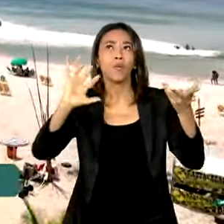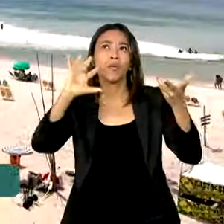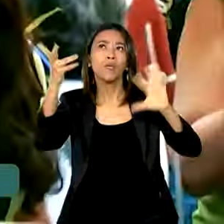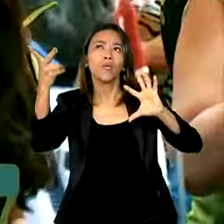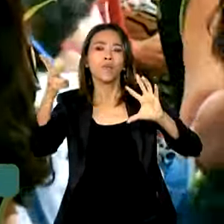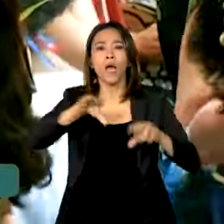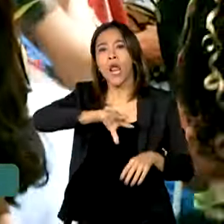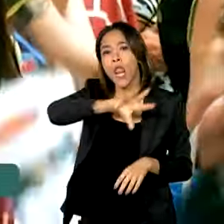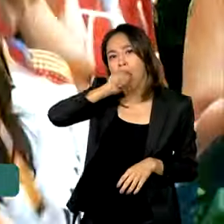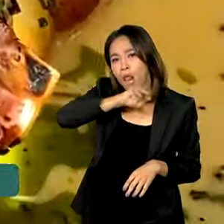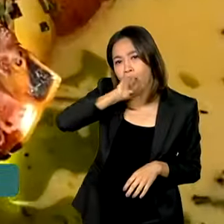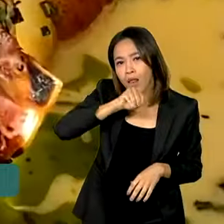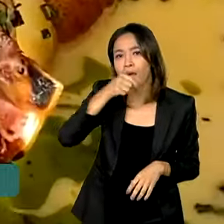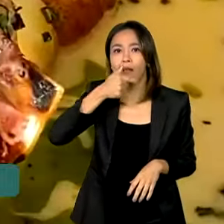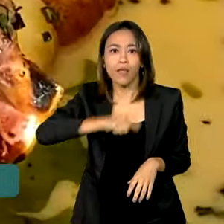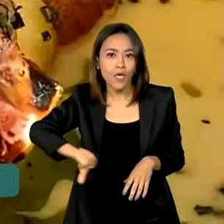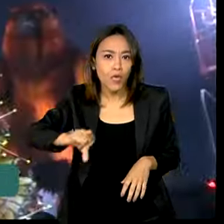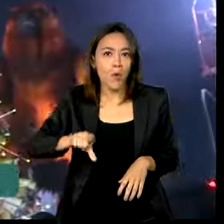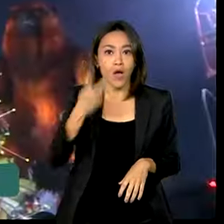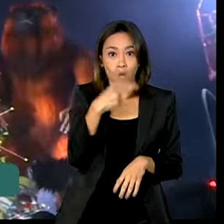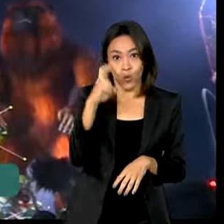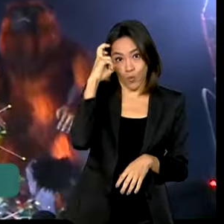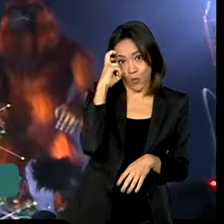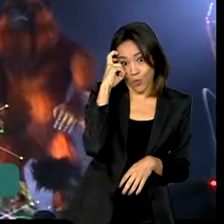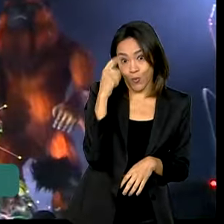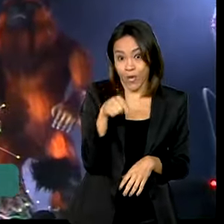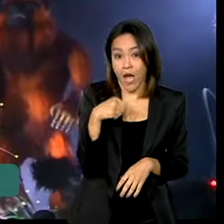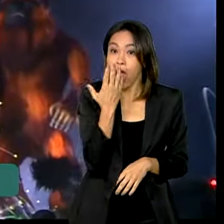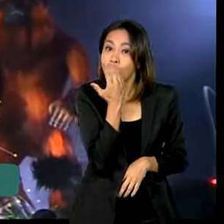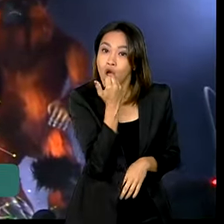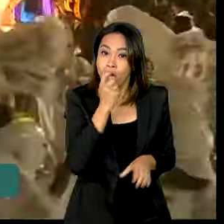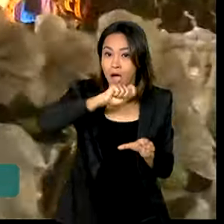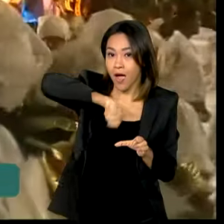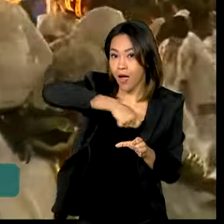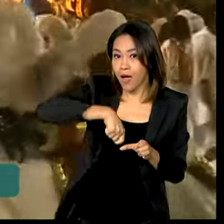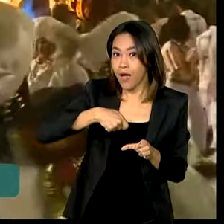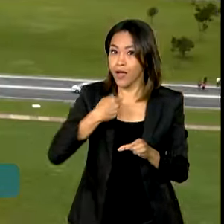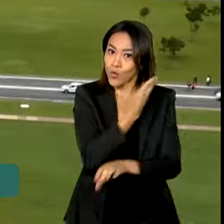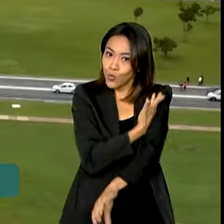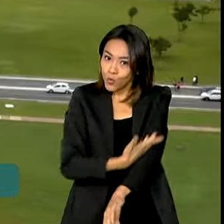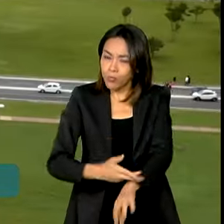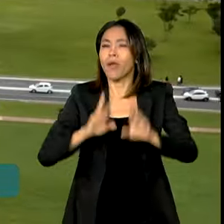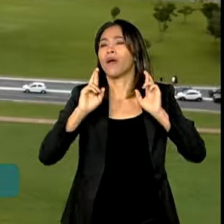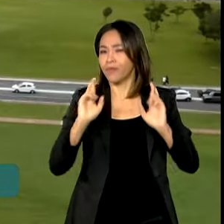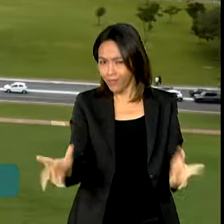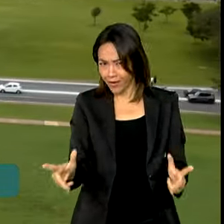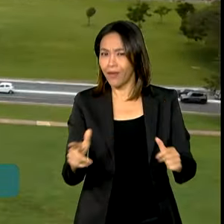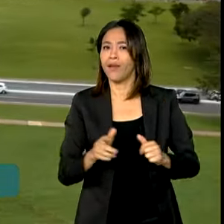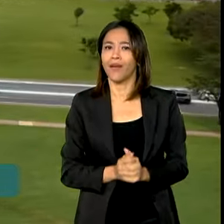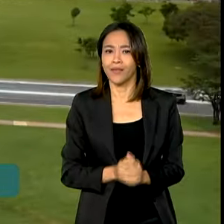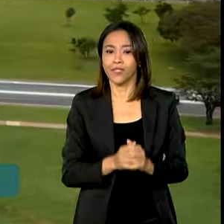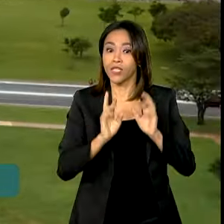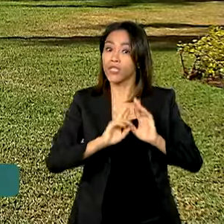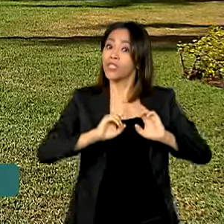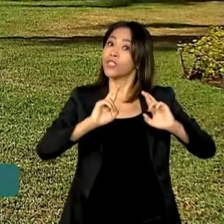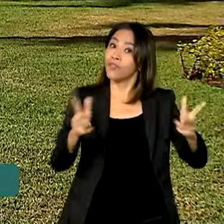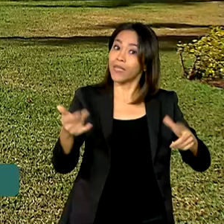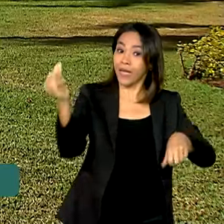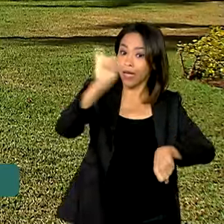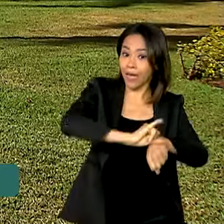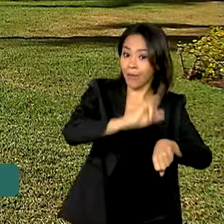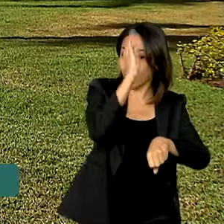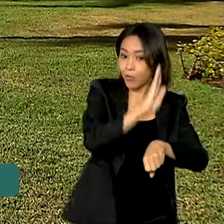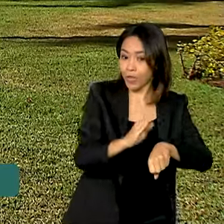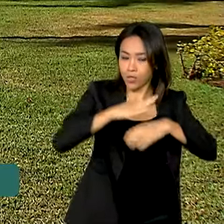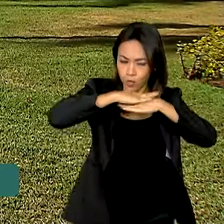e do idioma, a cultura, a culinária e os costumes também são diferentes. Ao contrário da capital brasileira, com